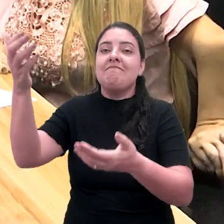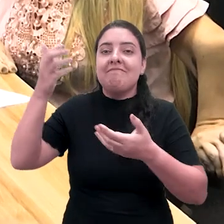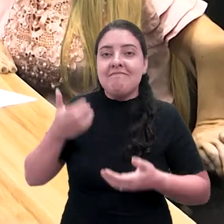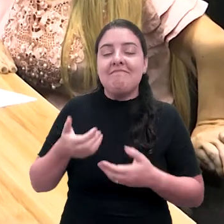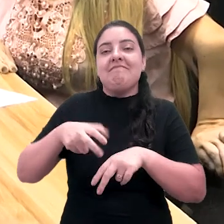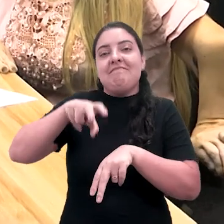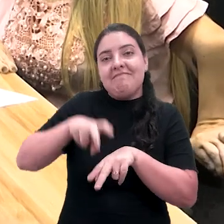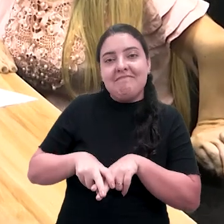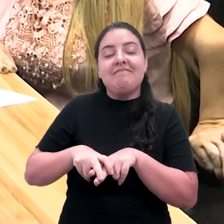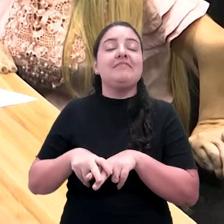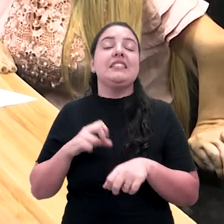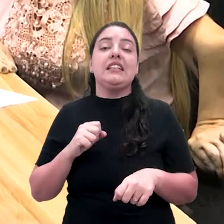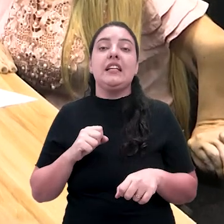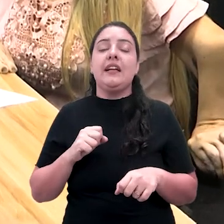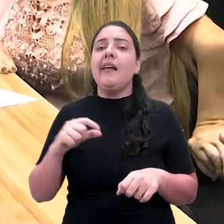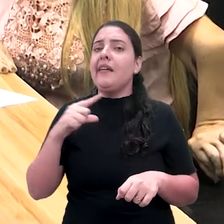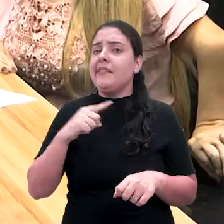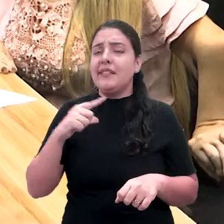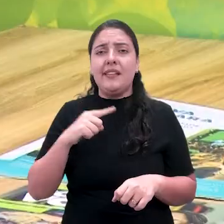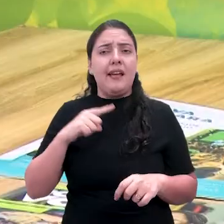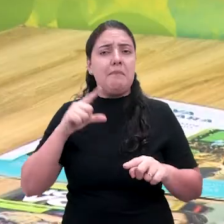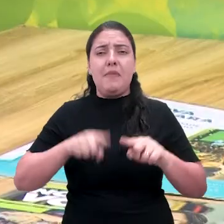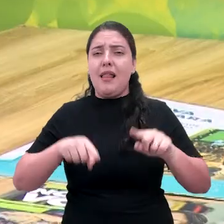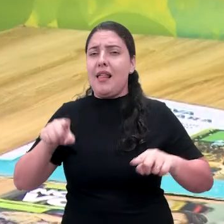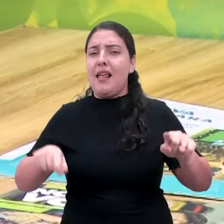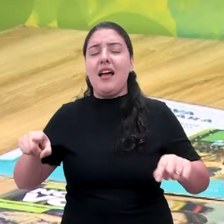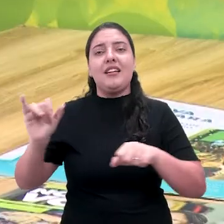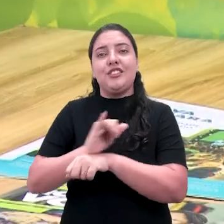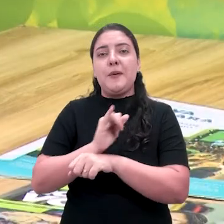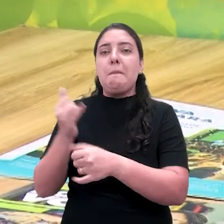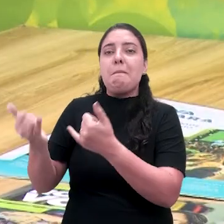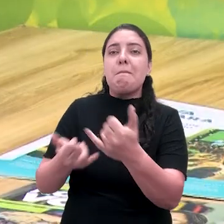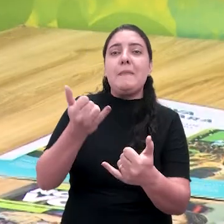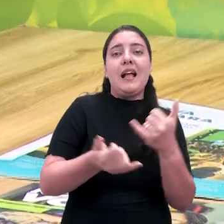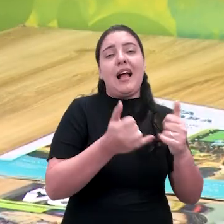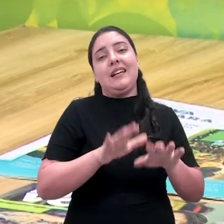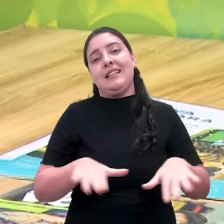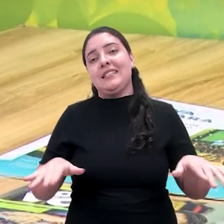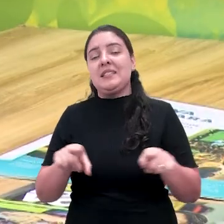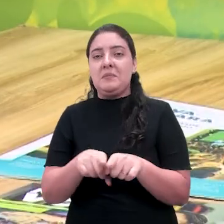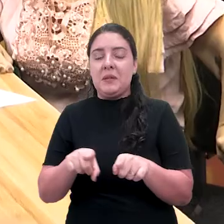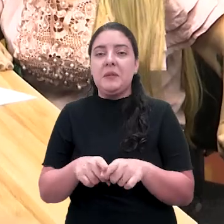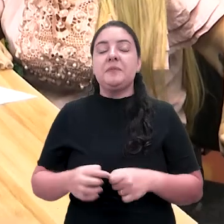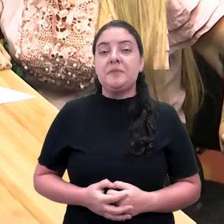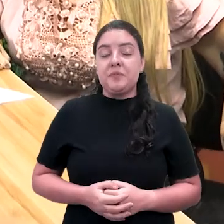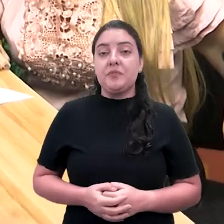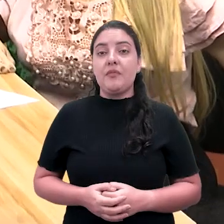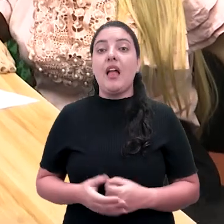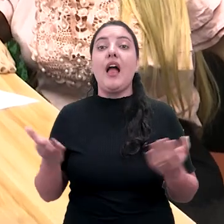cadeira pra pegar. Então, você vai criando jeitos também de brincar, né, com as crianças. É verdade. E